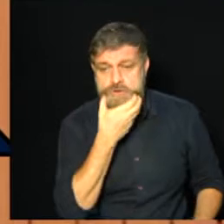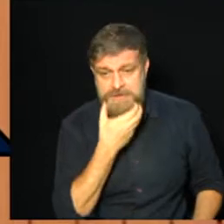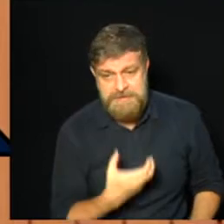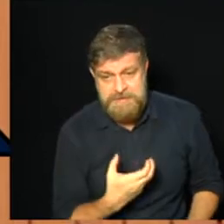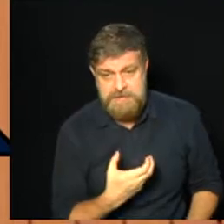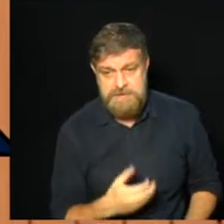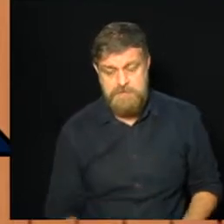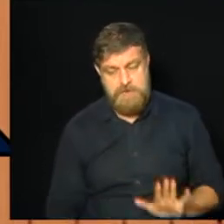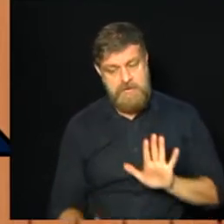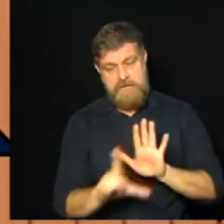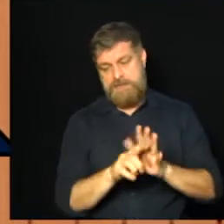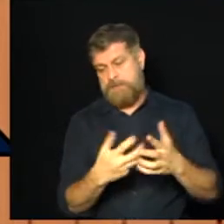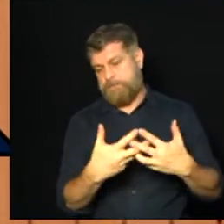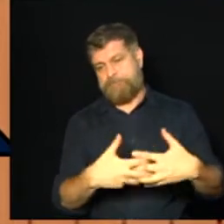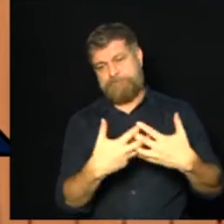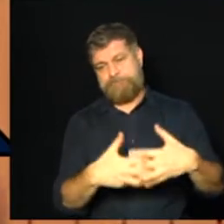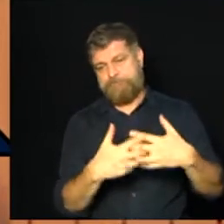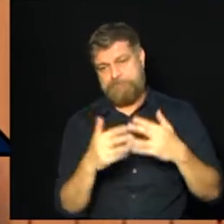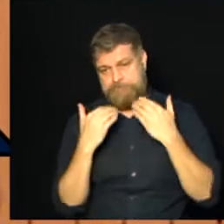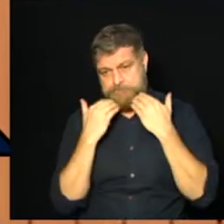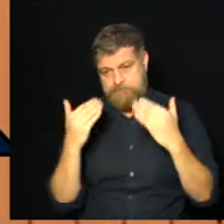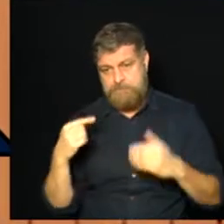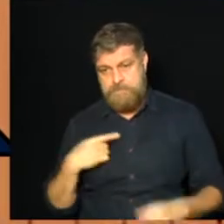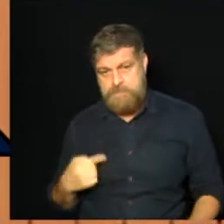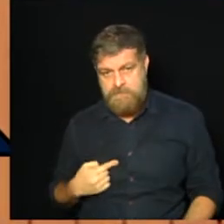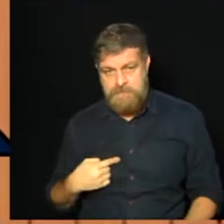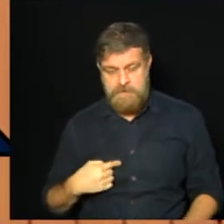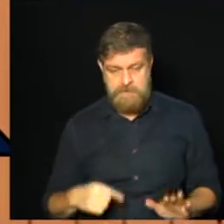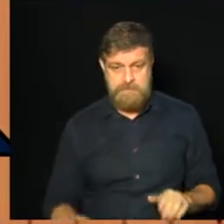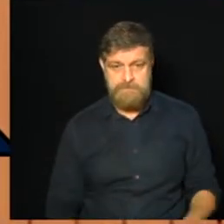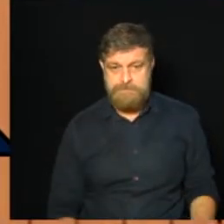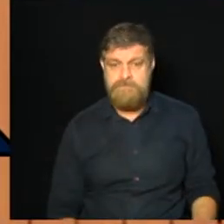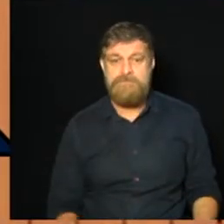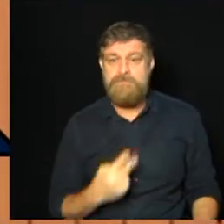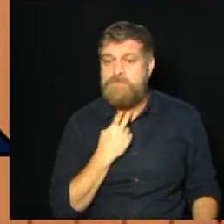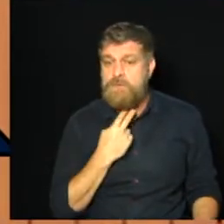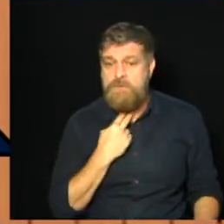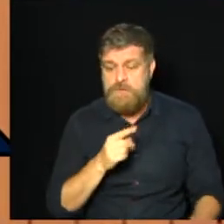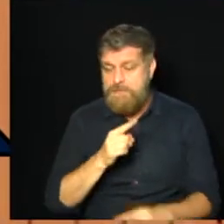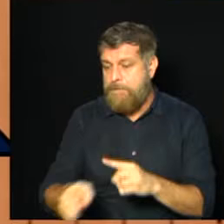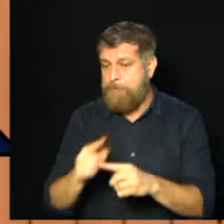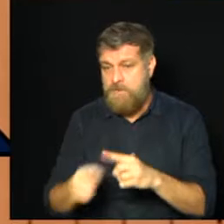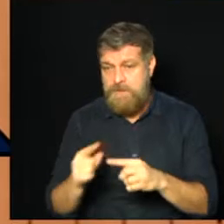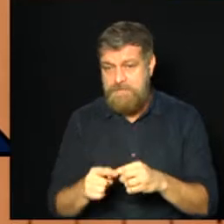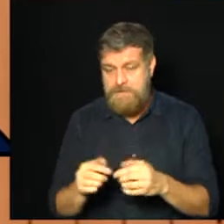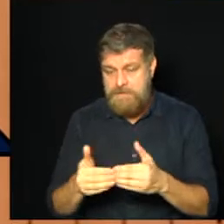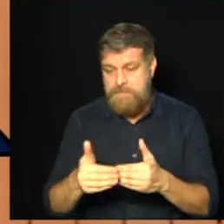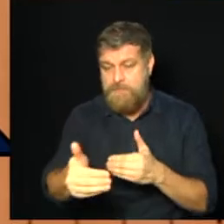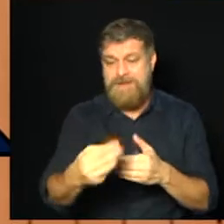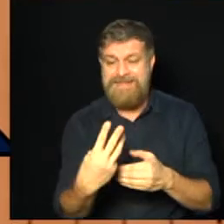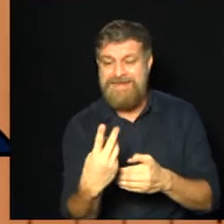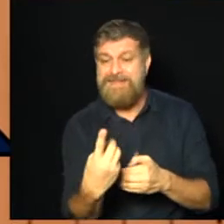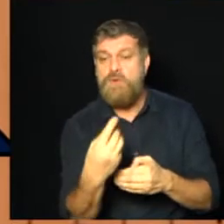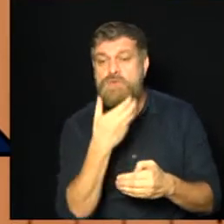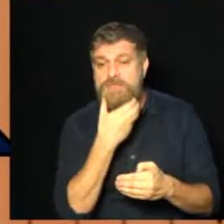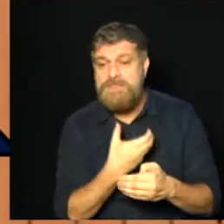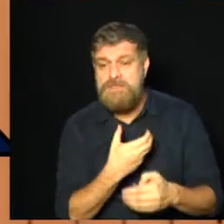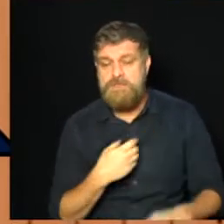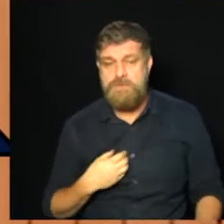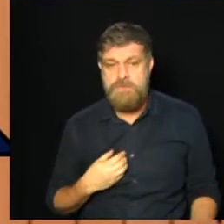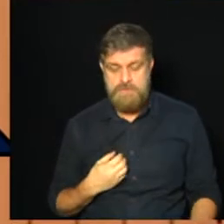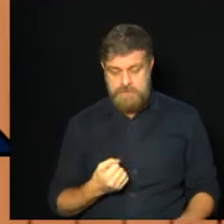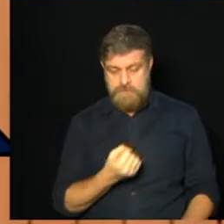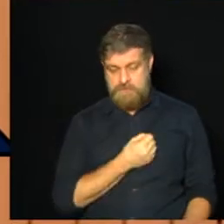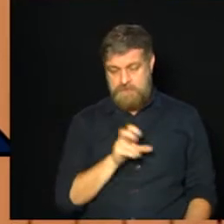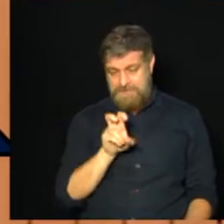esteja mais, esse ponto da lei não esteja mais em vigor. Além disso, o item 5